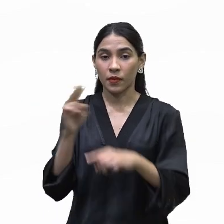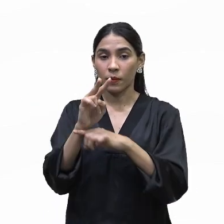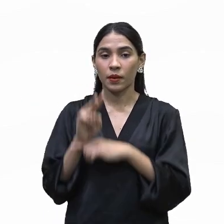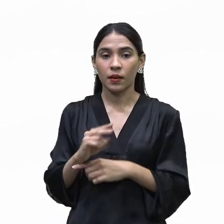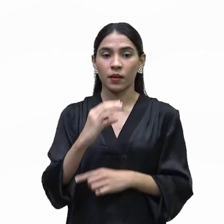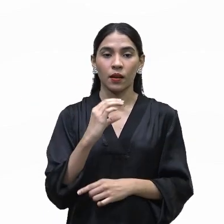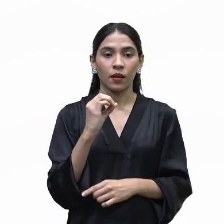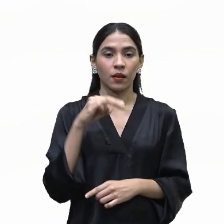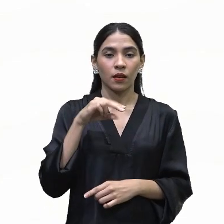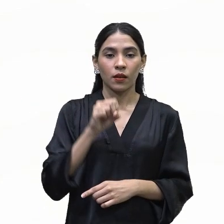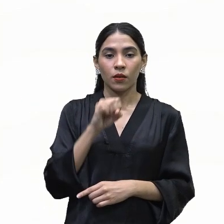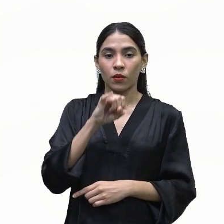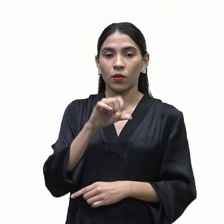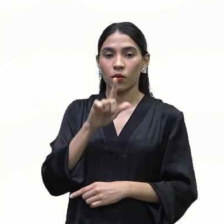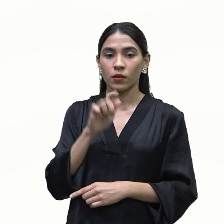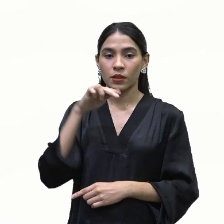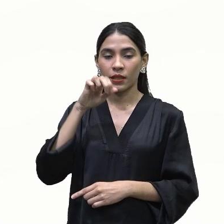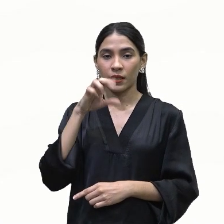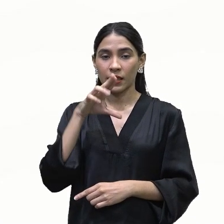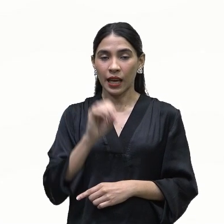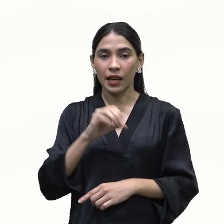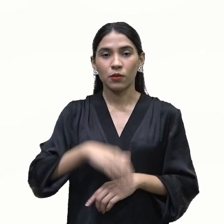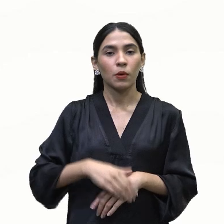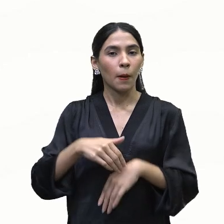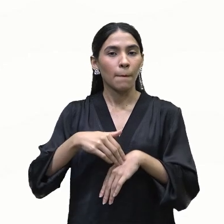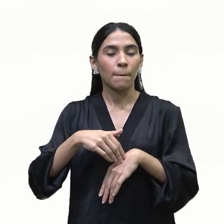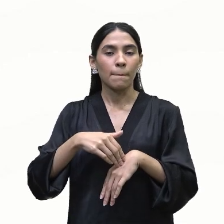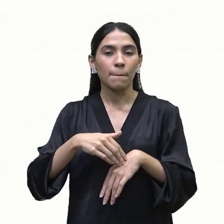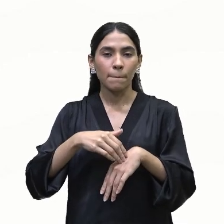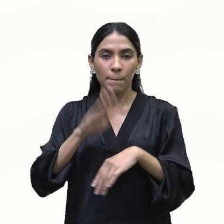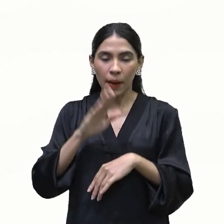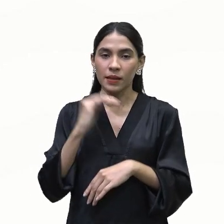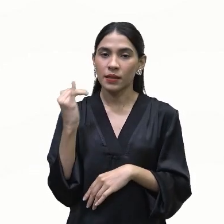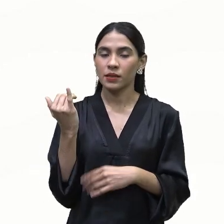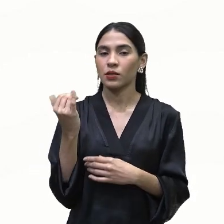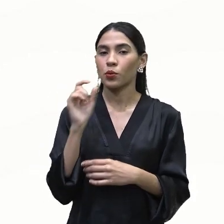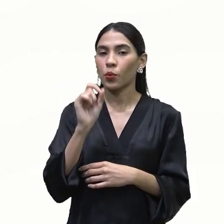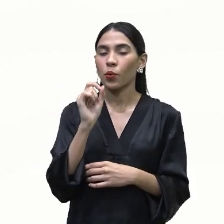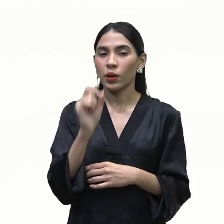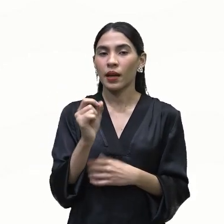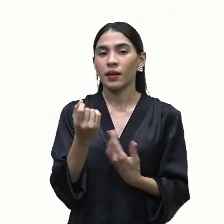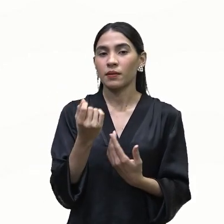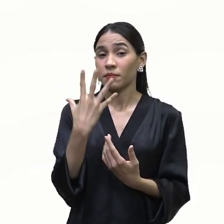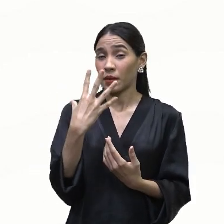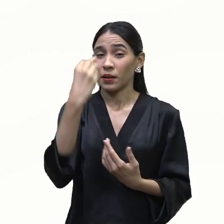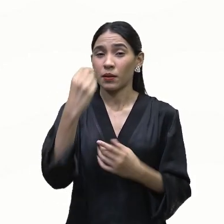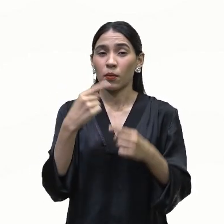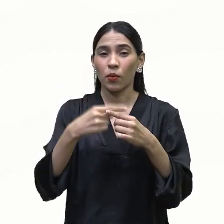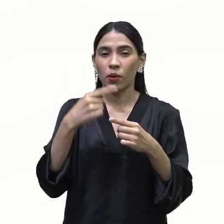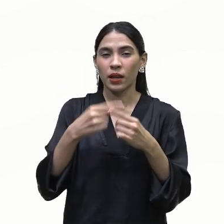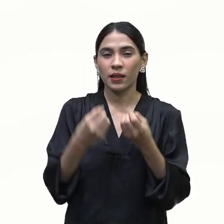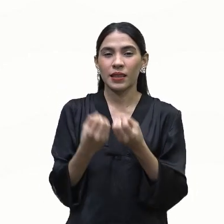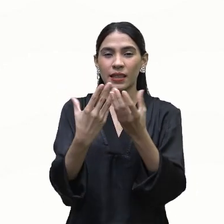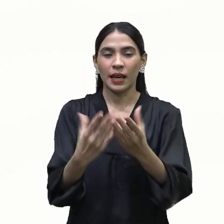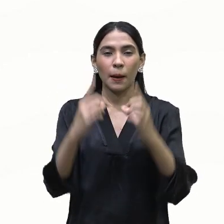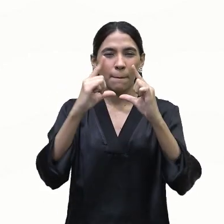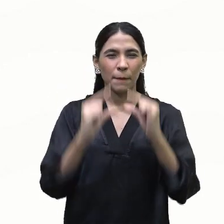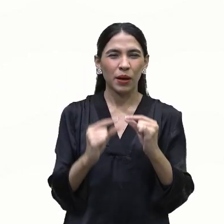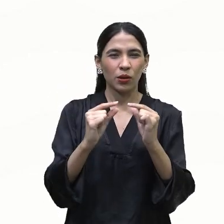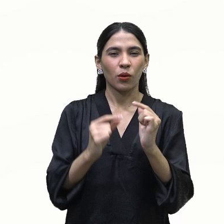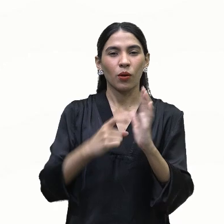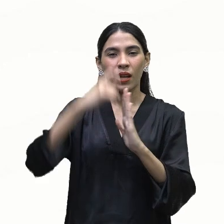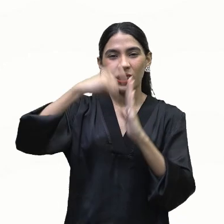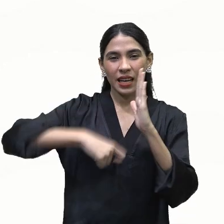consignado. Essa é uma das linhas de crédito mais atrativas, pois oferece uma das menores taxas